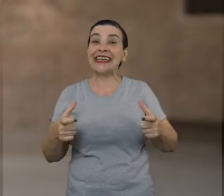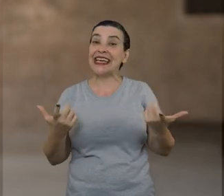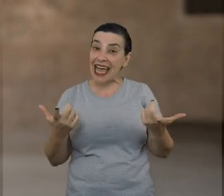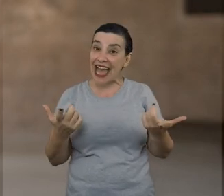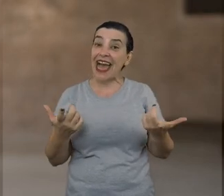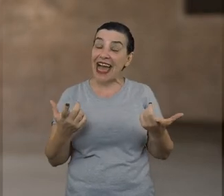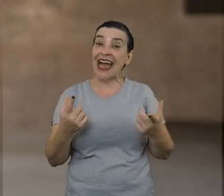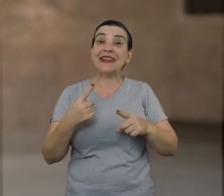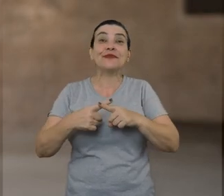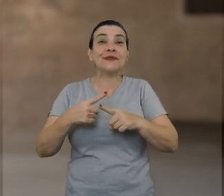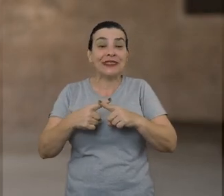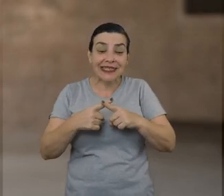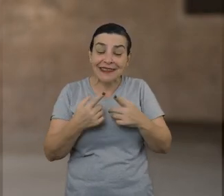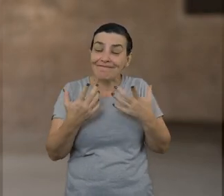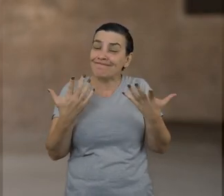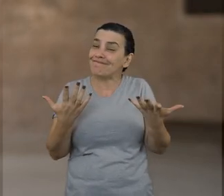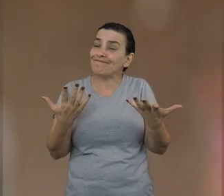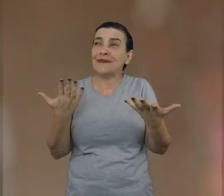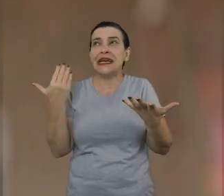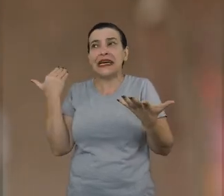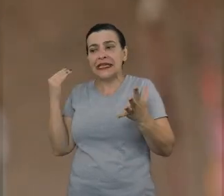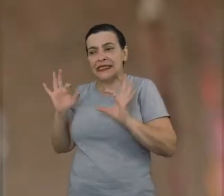saiu exatamente como eu queria.